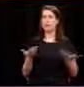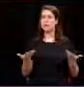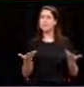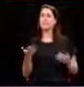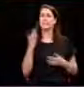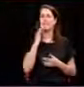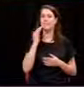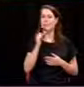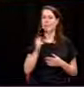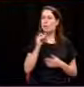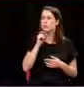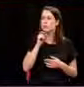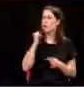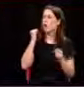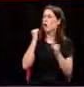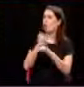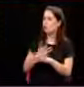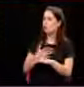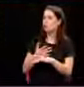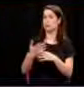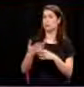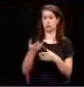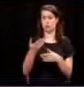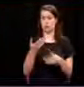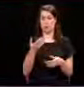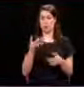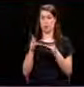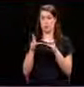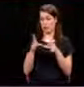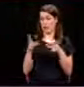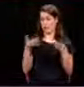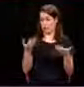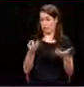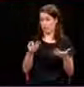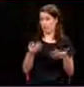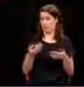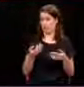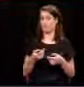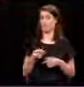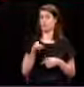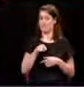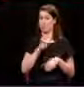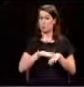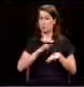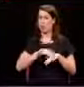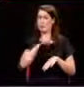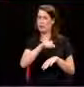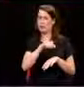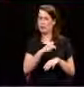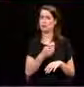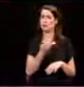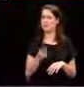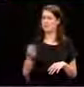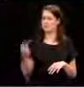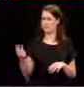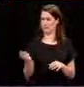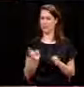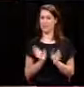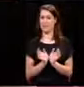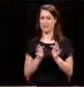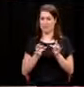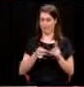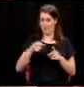possibilidades, outras alternativas de contacto connosco e essa foi a razão pela qual inauguramos esse portal, que foi sensivelmente no